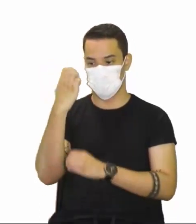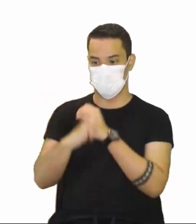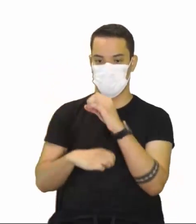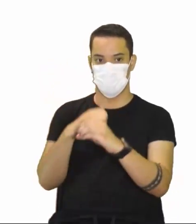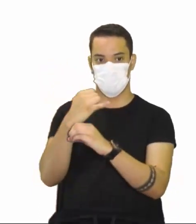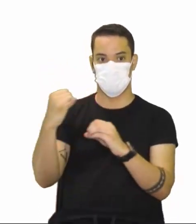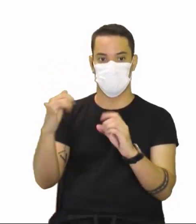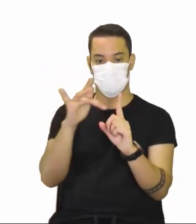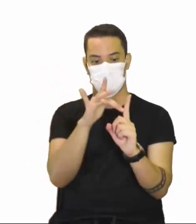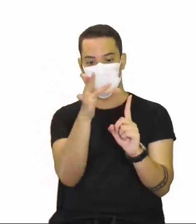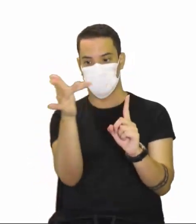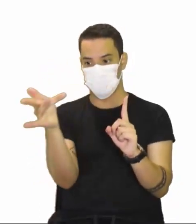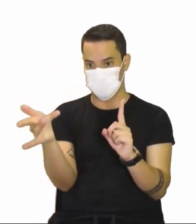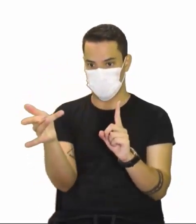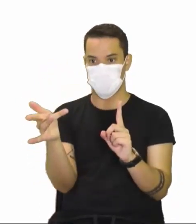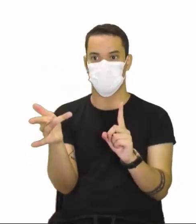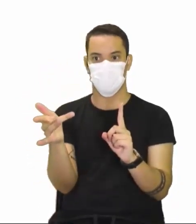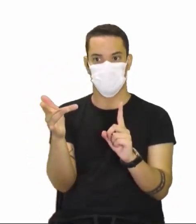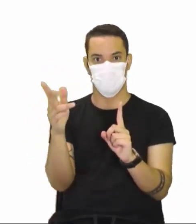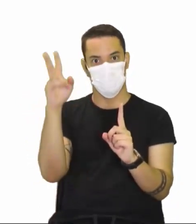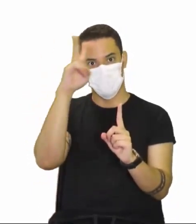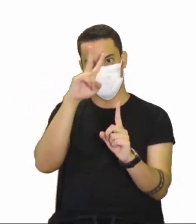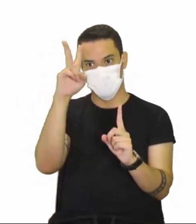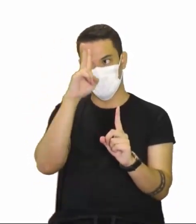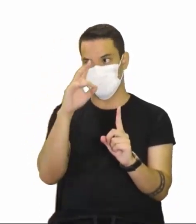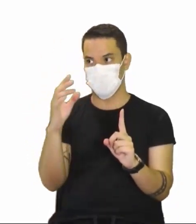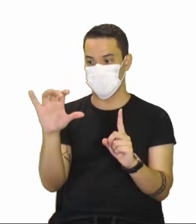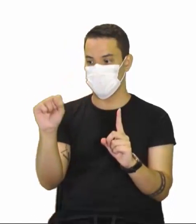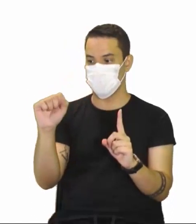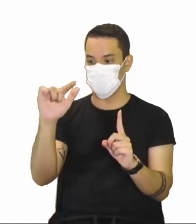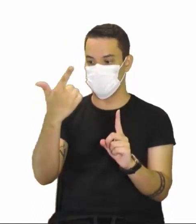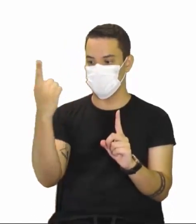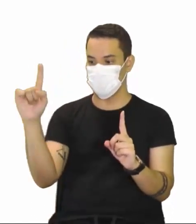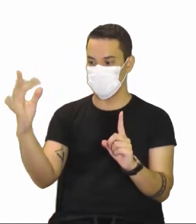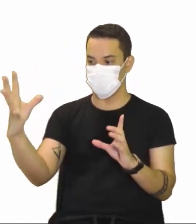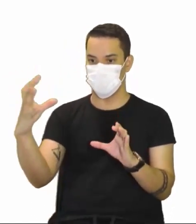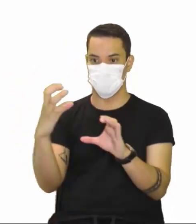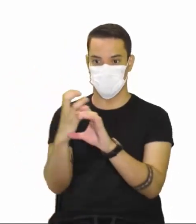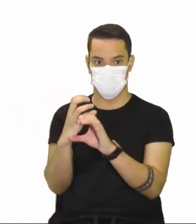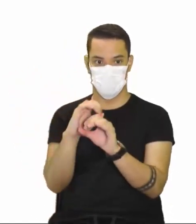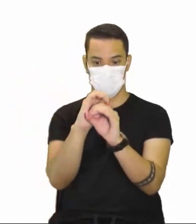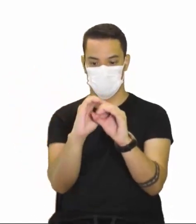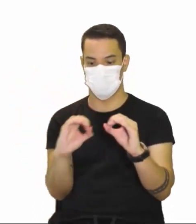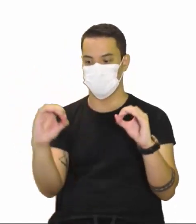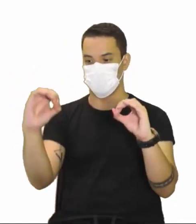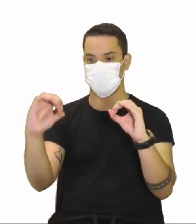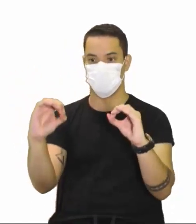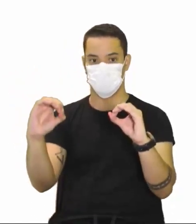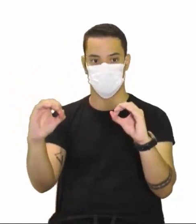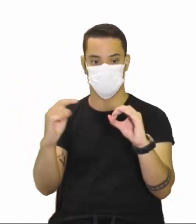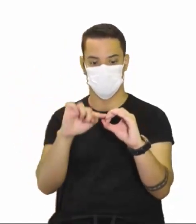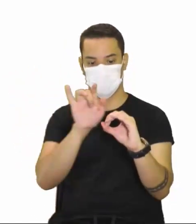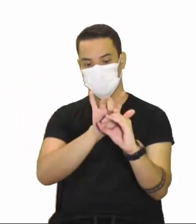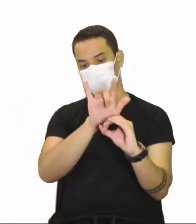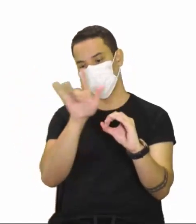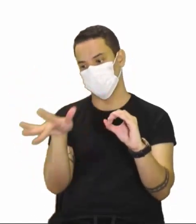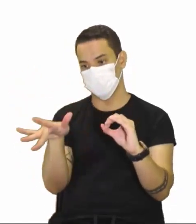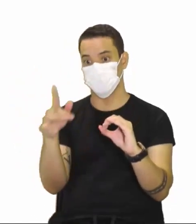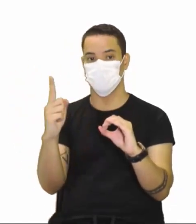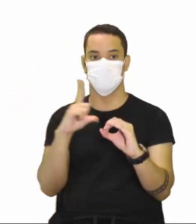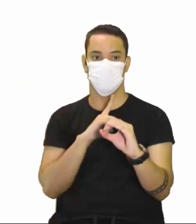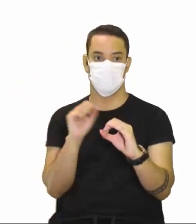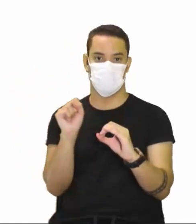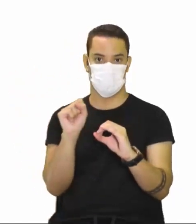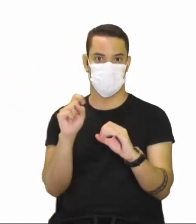ele doa um elétron para ficar a penúltima com 8, que passa a ser a última. E o cloro, que tinha 7, ganha um elétron, fica com